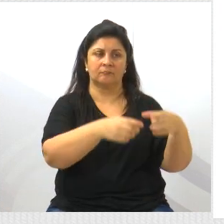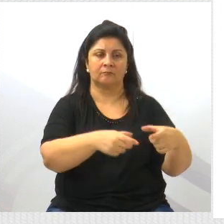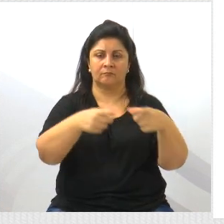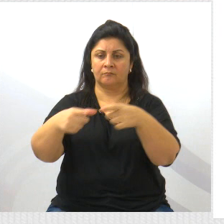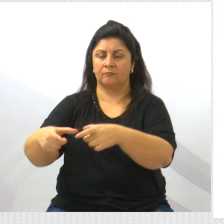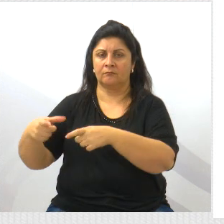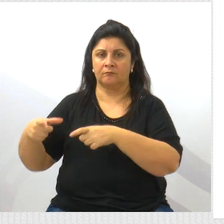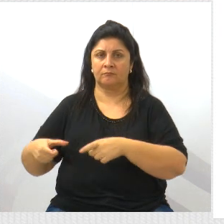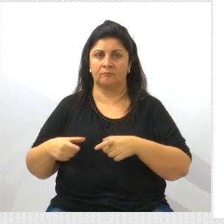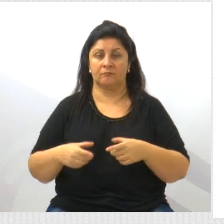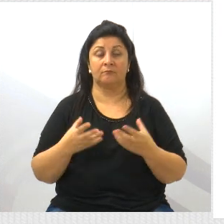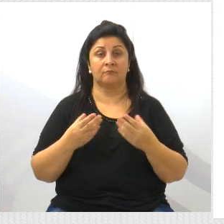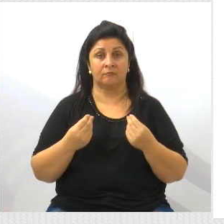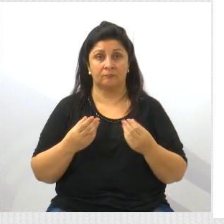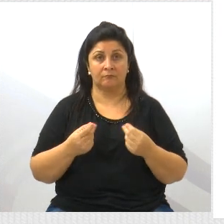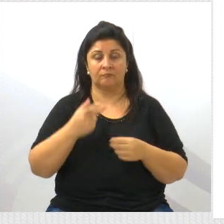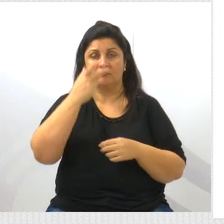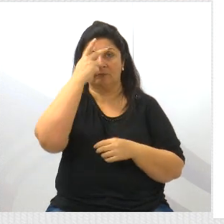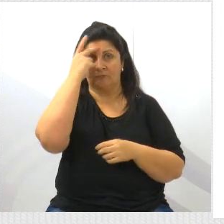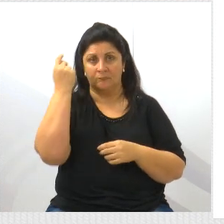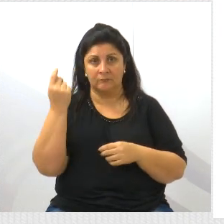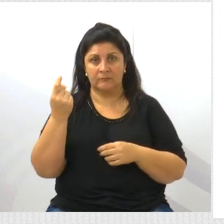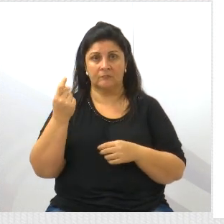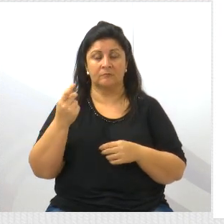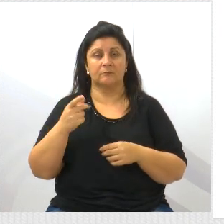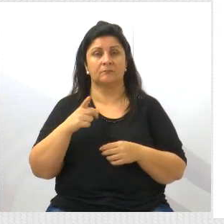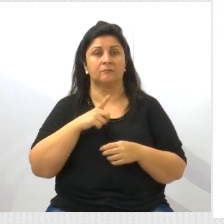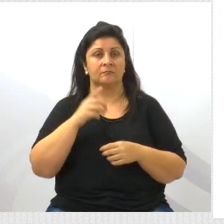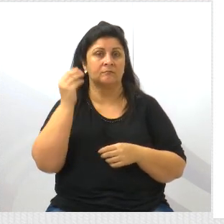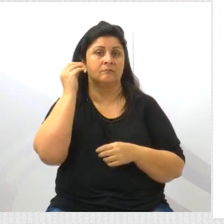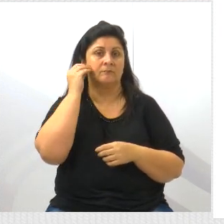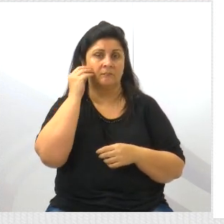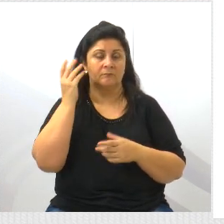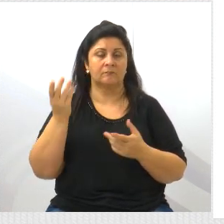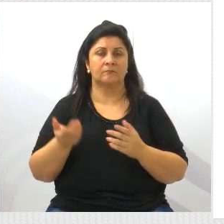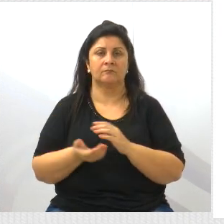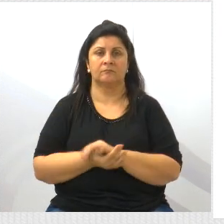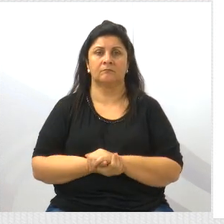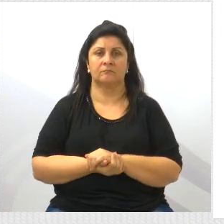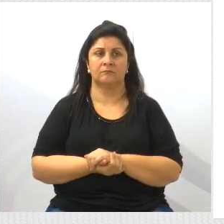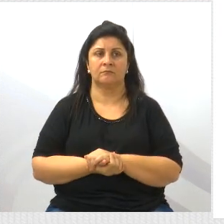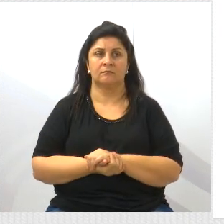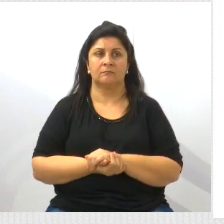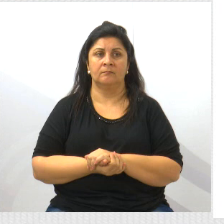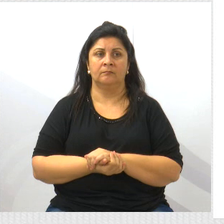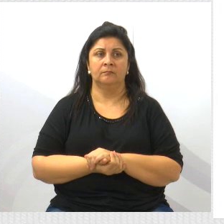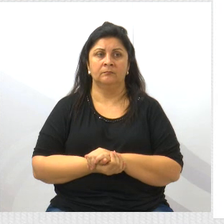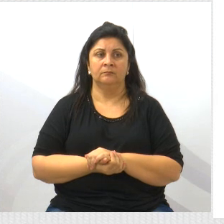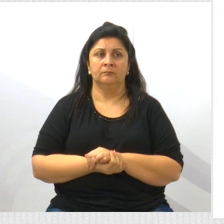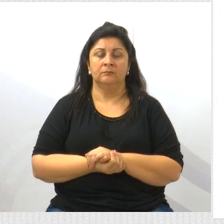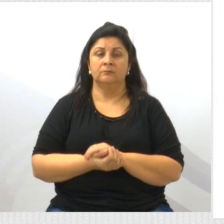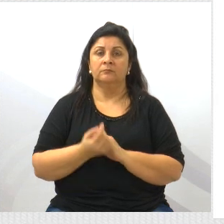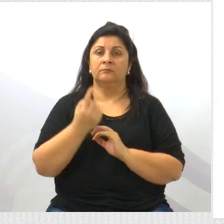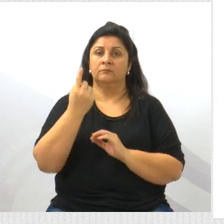então vários bairros, várias pessoas vão concorrer entre si. Aí, sendo um titular e um suplente,